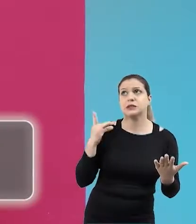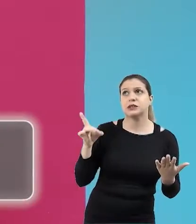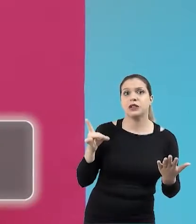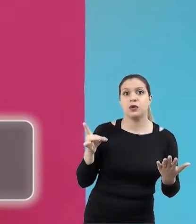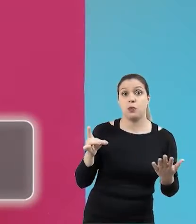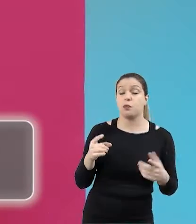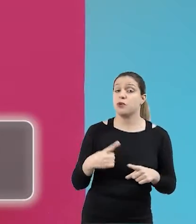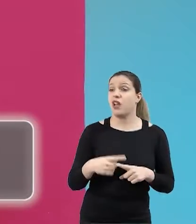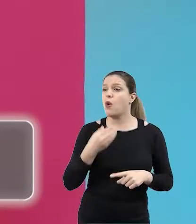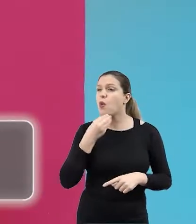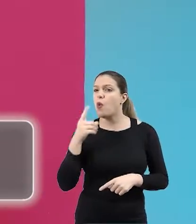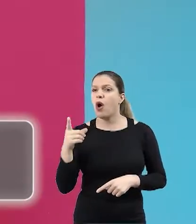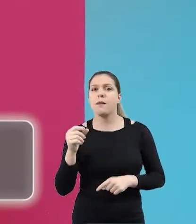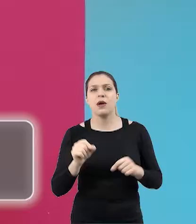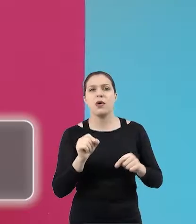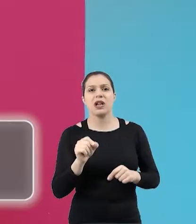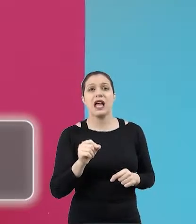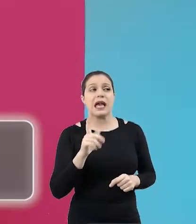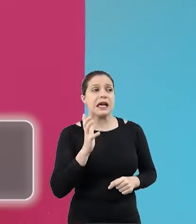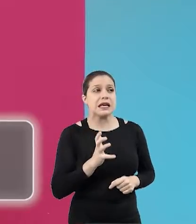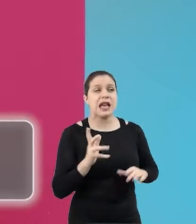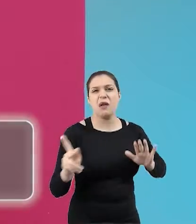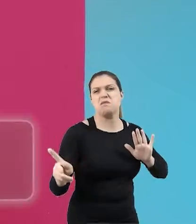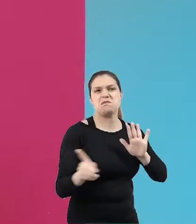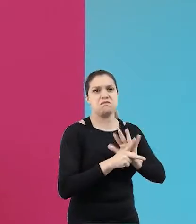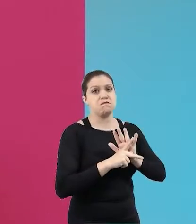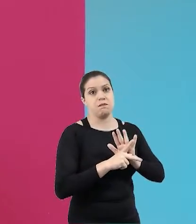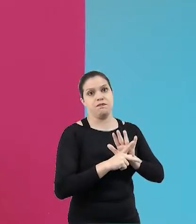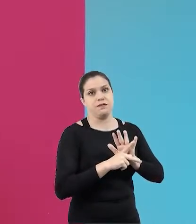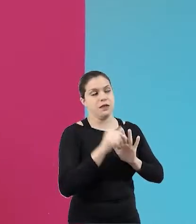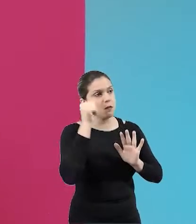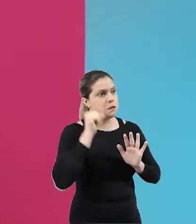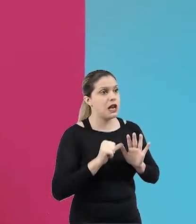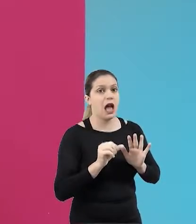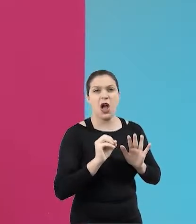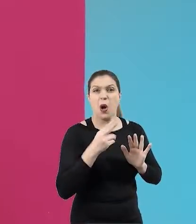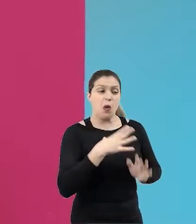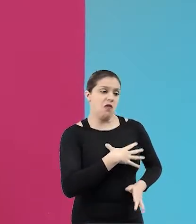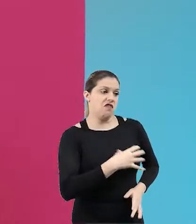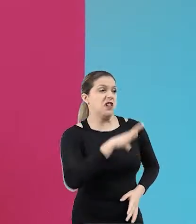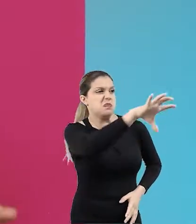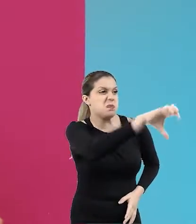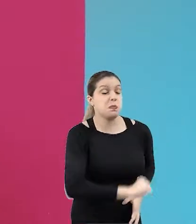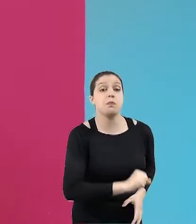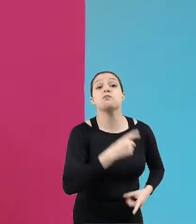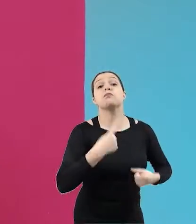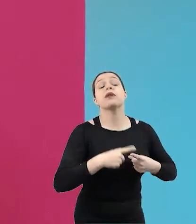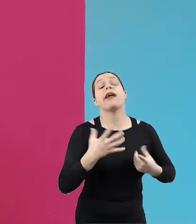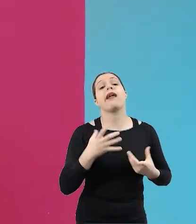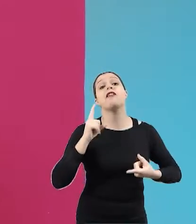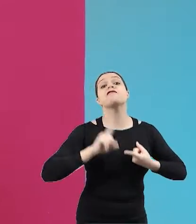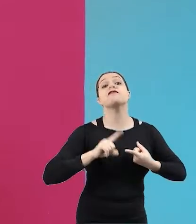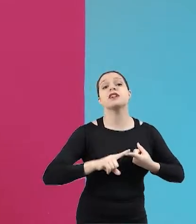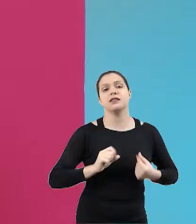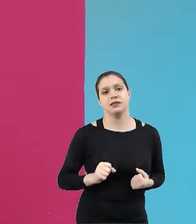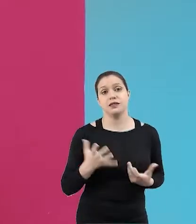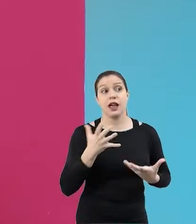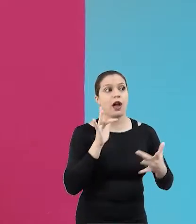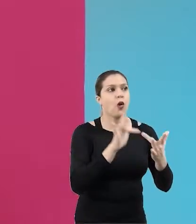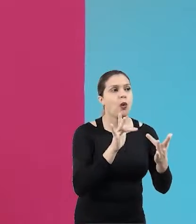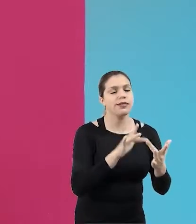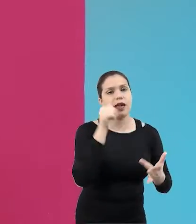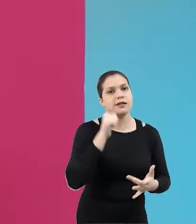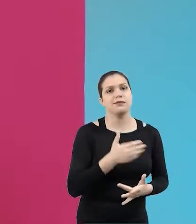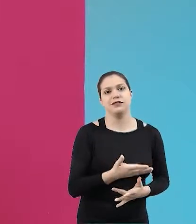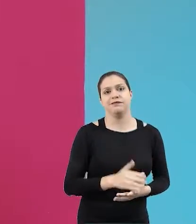parte do agressor. Ele vai se valer dos filhos ou de qualquer coisa que seja possível para tentar o contato com a mulher. E, infelizmente,